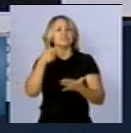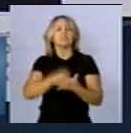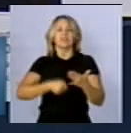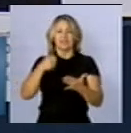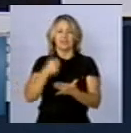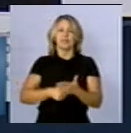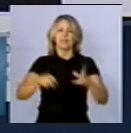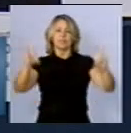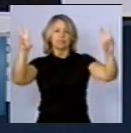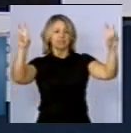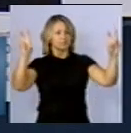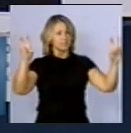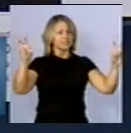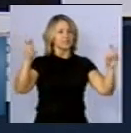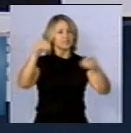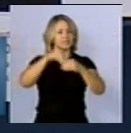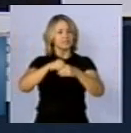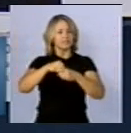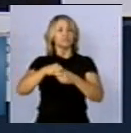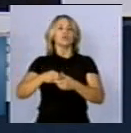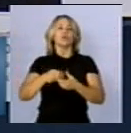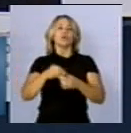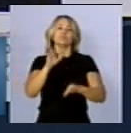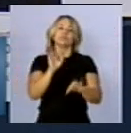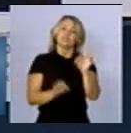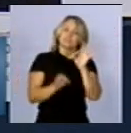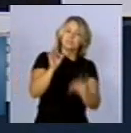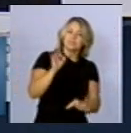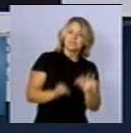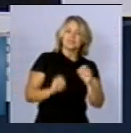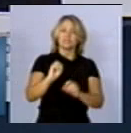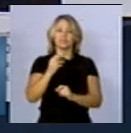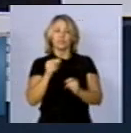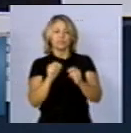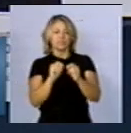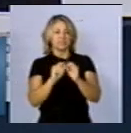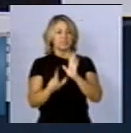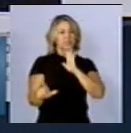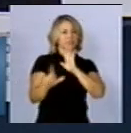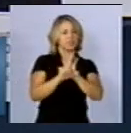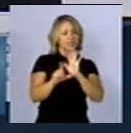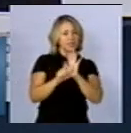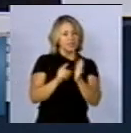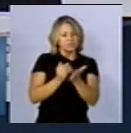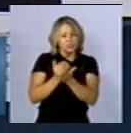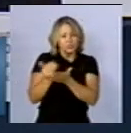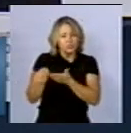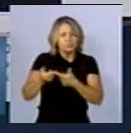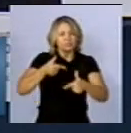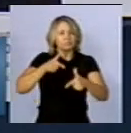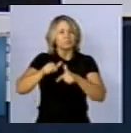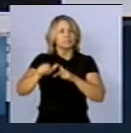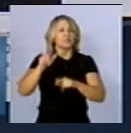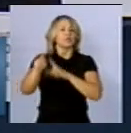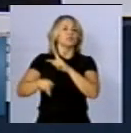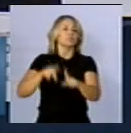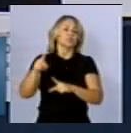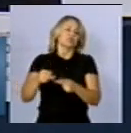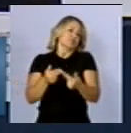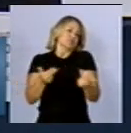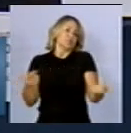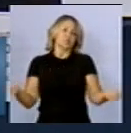questão nos tribunais ou mesmo propor uma lei de Iniciativa popular não são